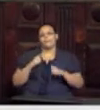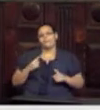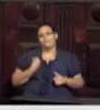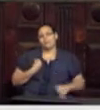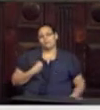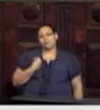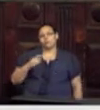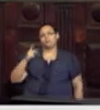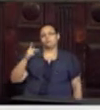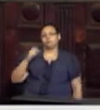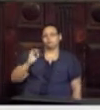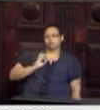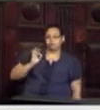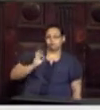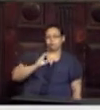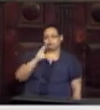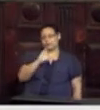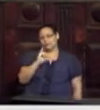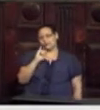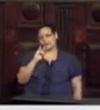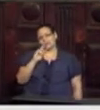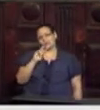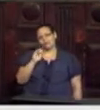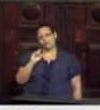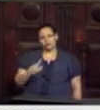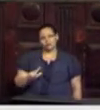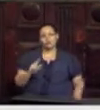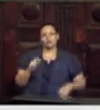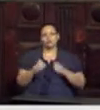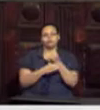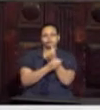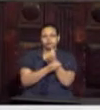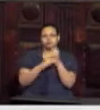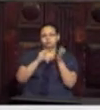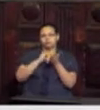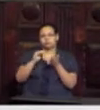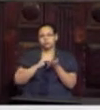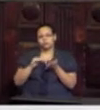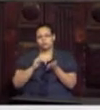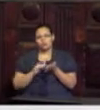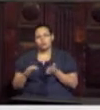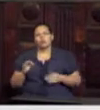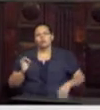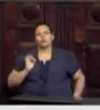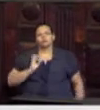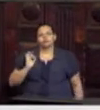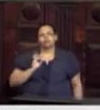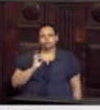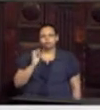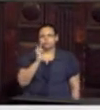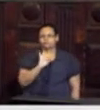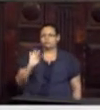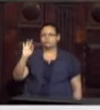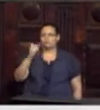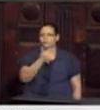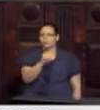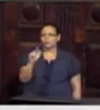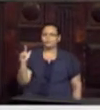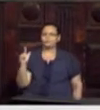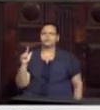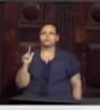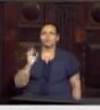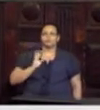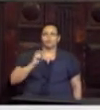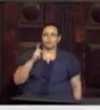da Polícia Civil, da Secretaria de Segurança, da Polícia Rodoviária Federal, da Polícia Militar e outros